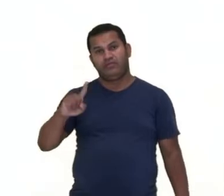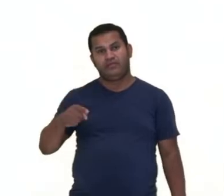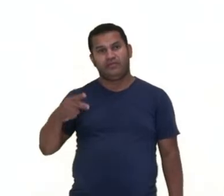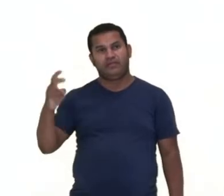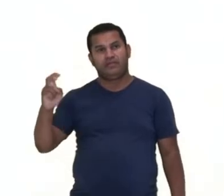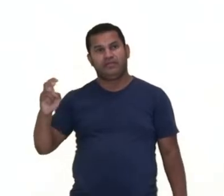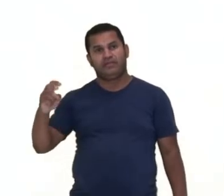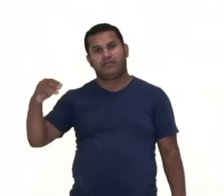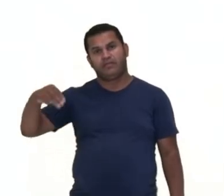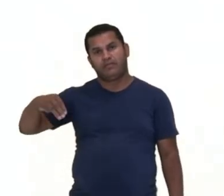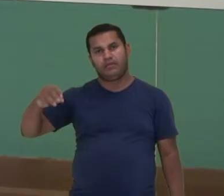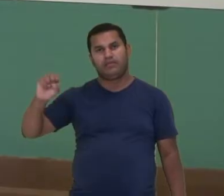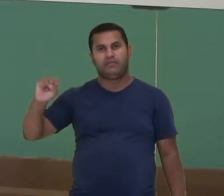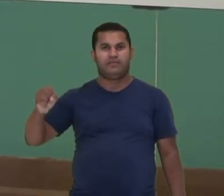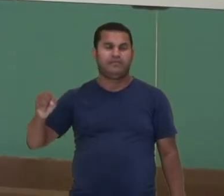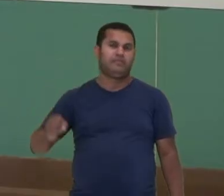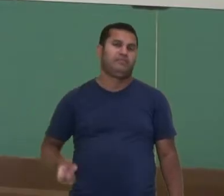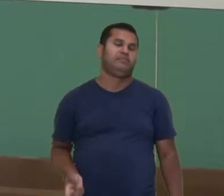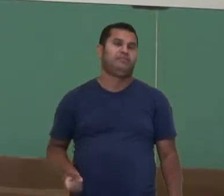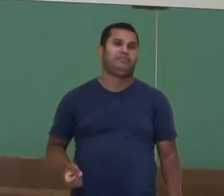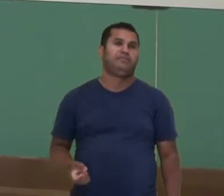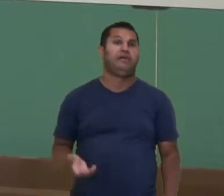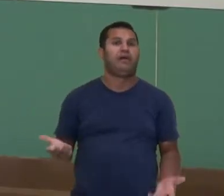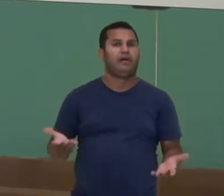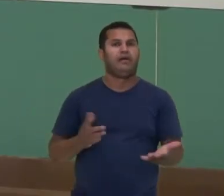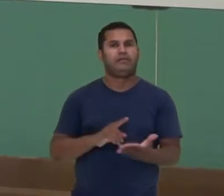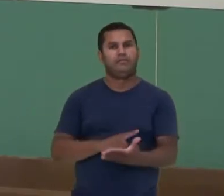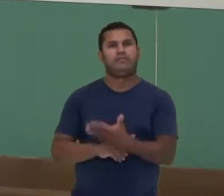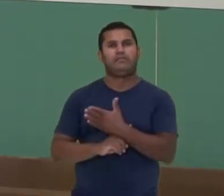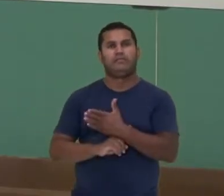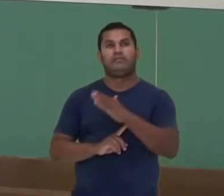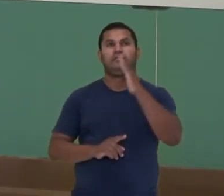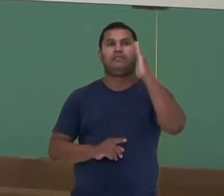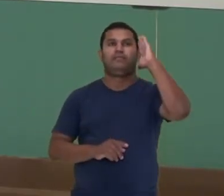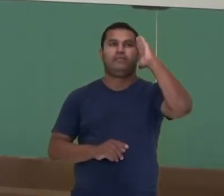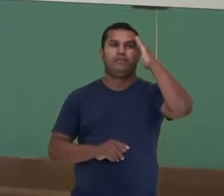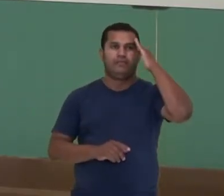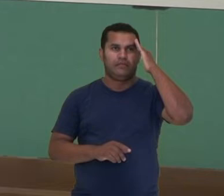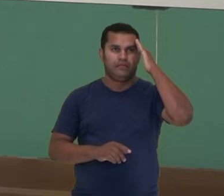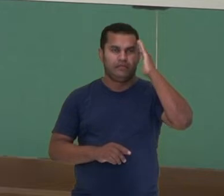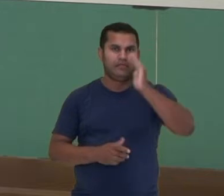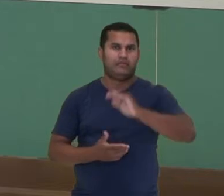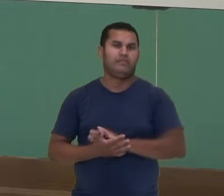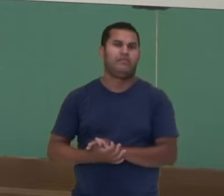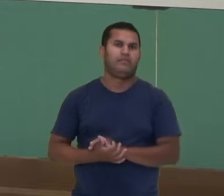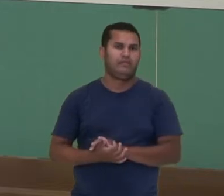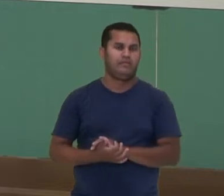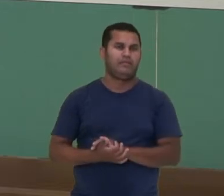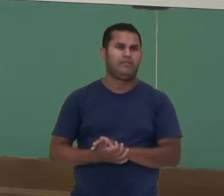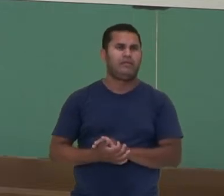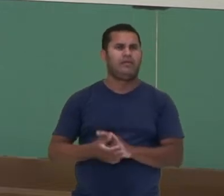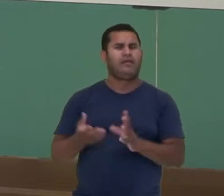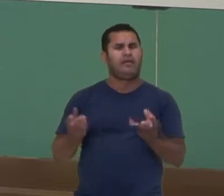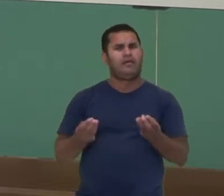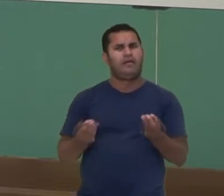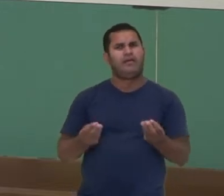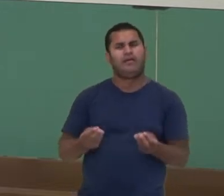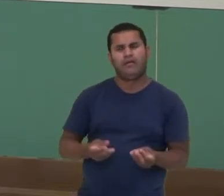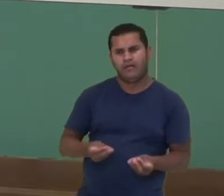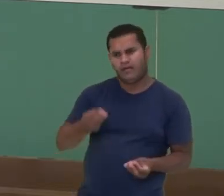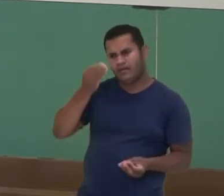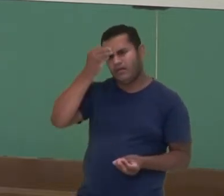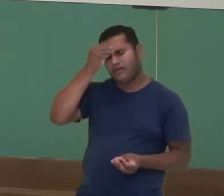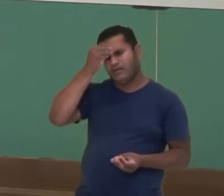segundo. Ok? Veja como ficou mais fácil, né? Sem parâmetro tempo aí. Então eu tenho agora, nas equações de movimento uniformemente